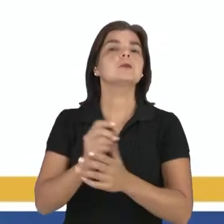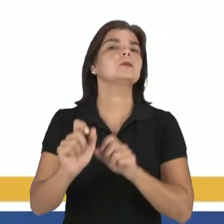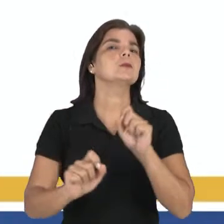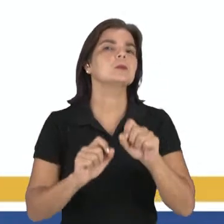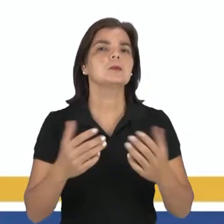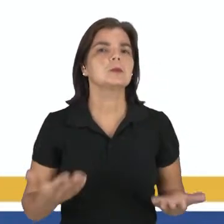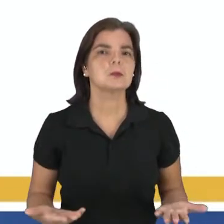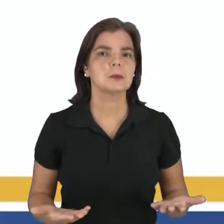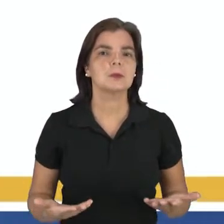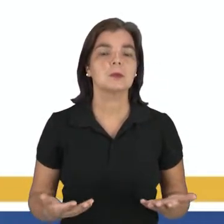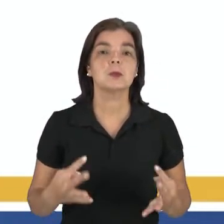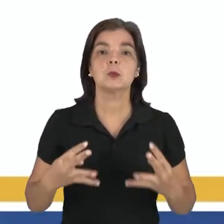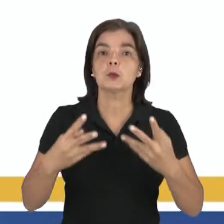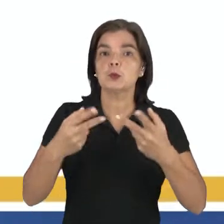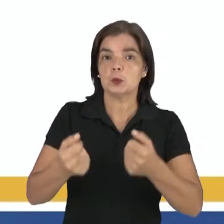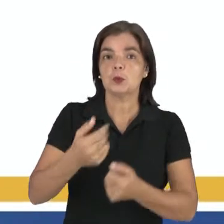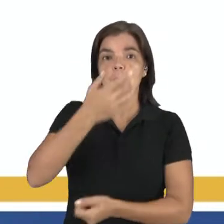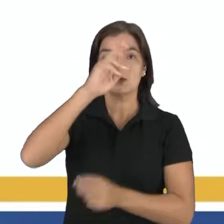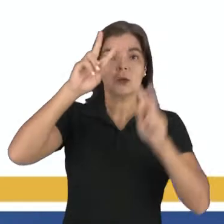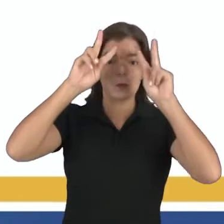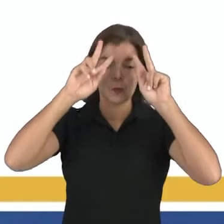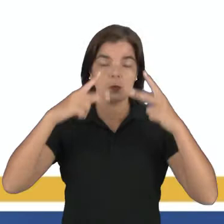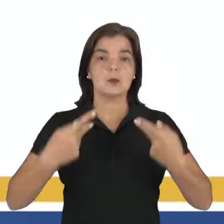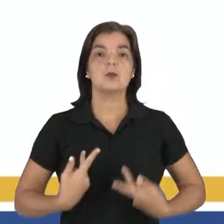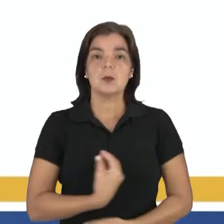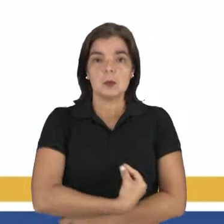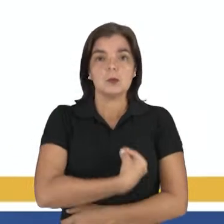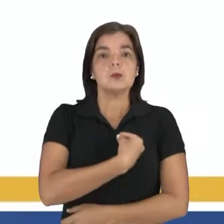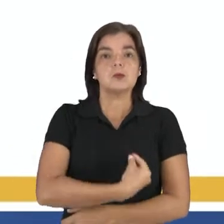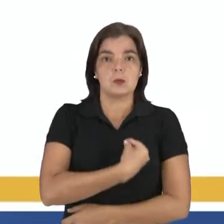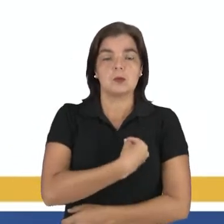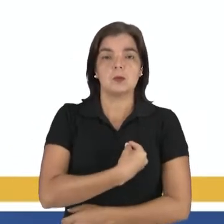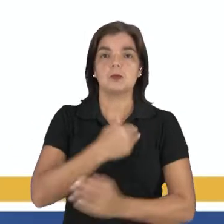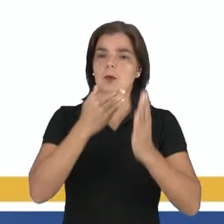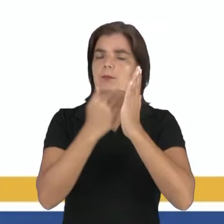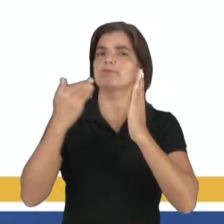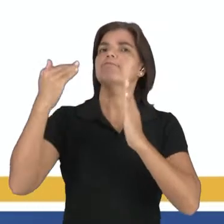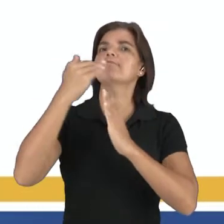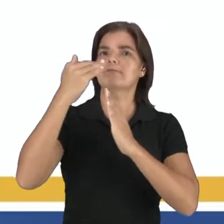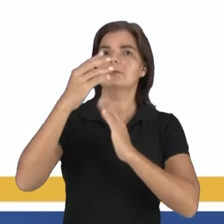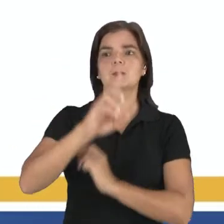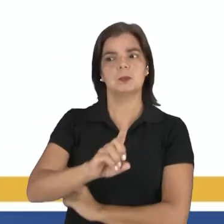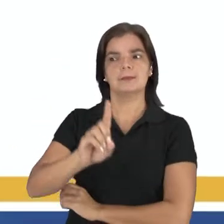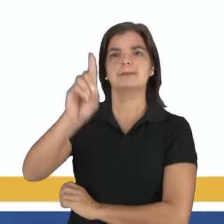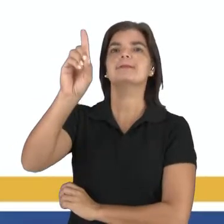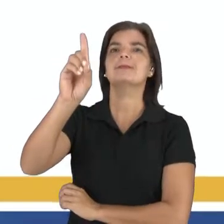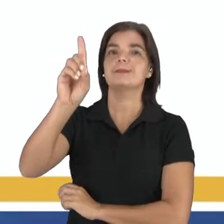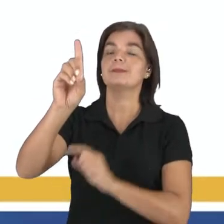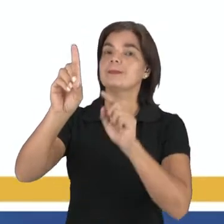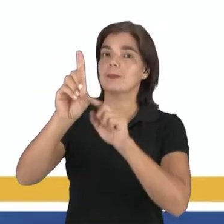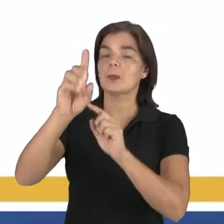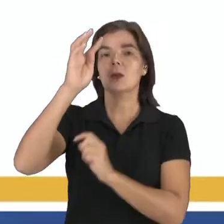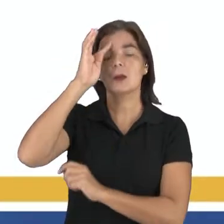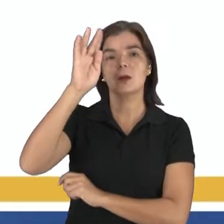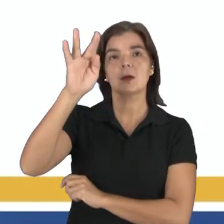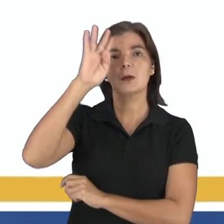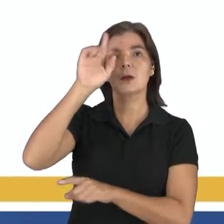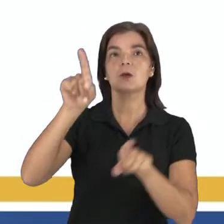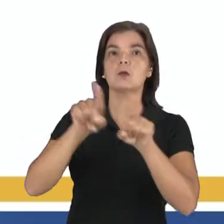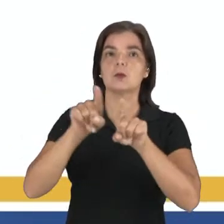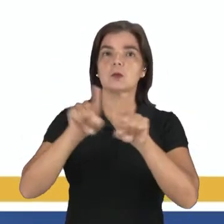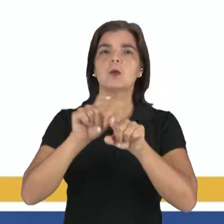acreditavam que todos os seres vivos foram criados por um ser maior, ou seja, Deus. Essa teoria era chamada